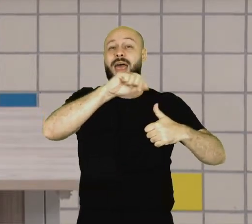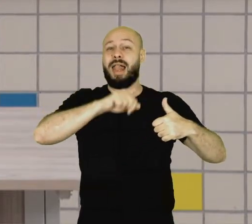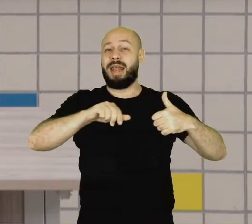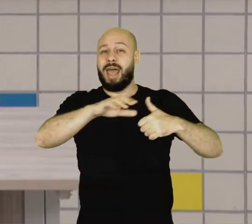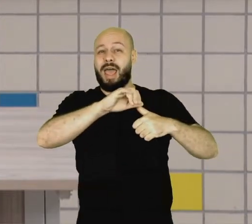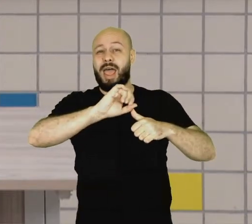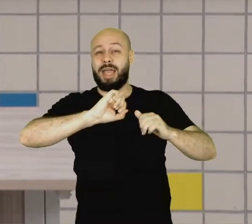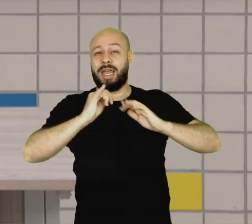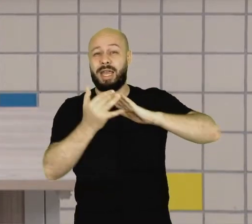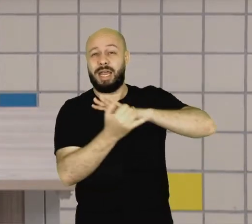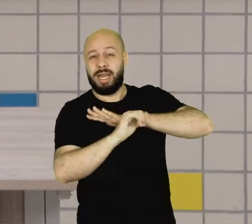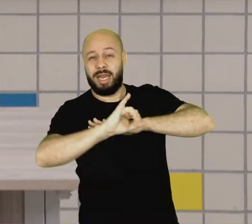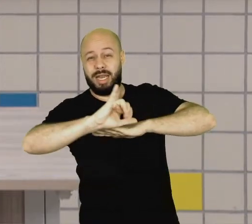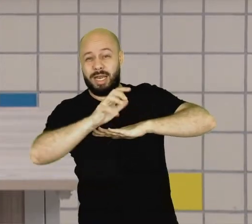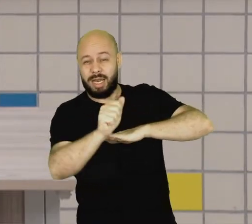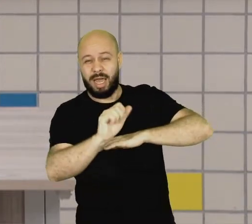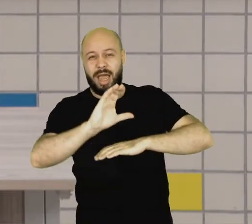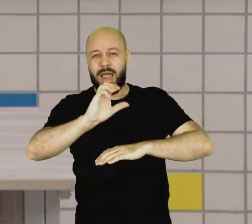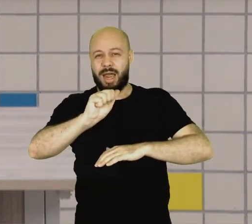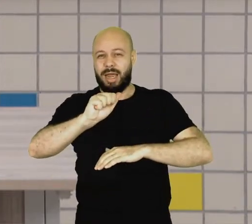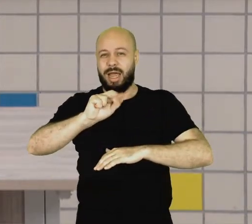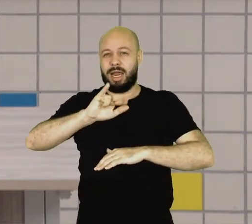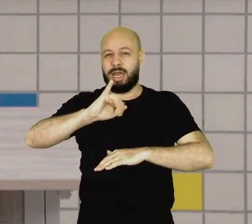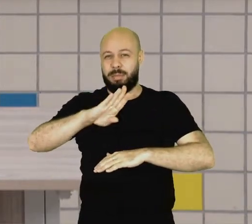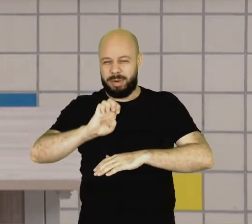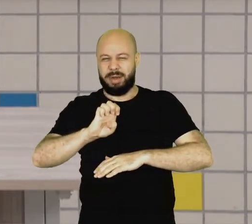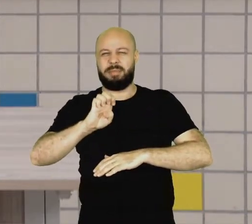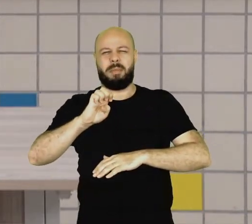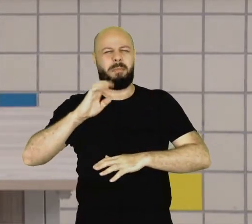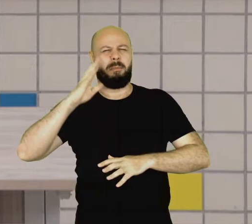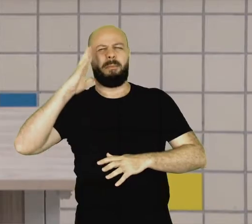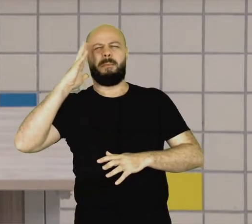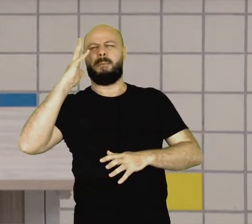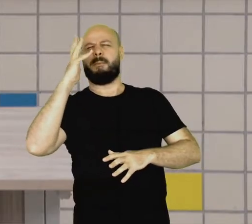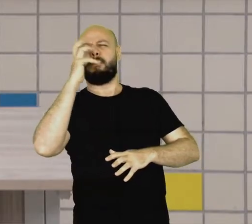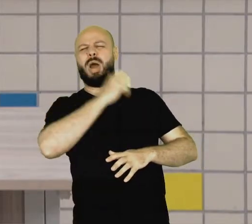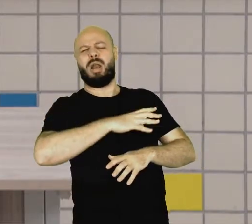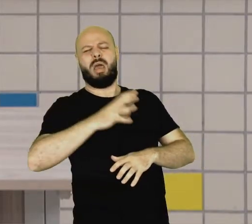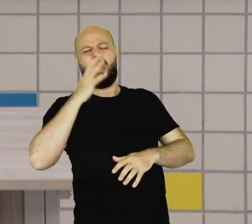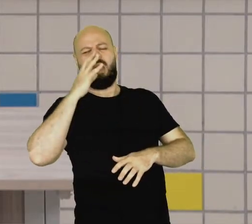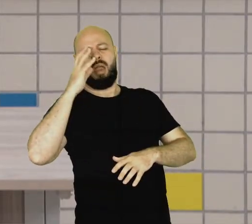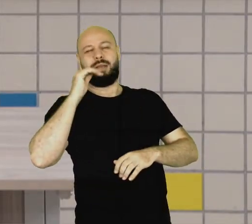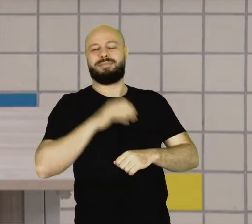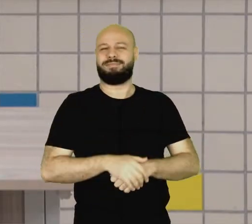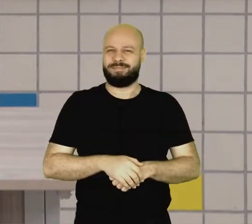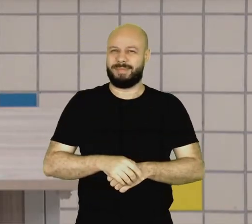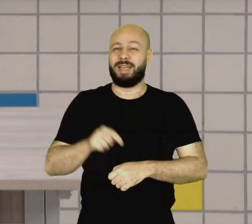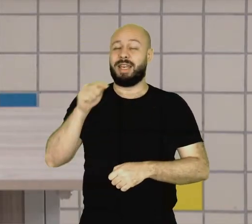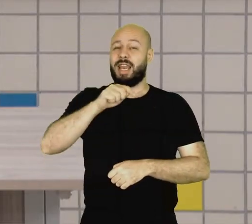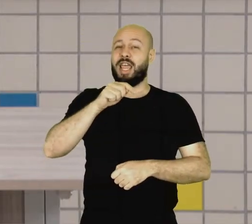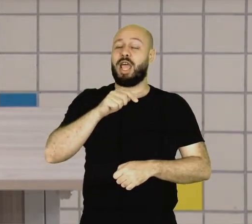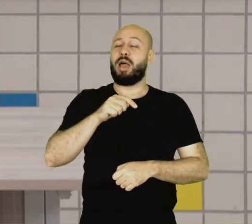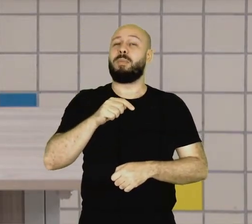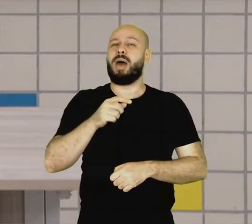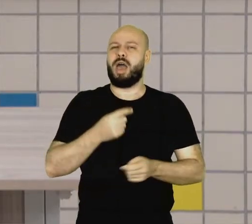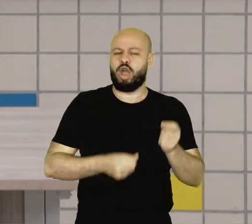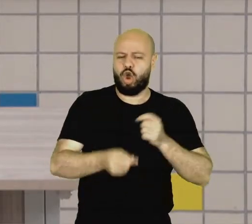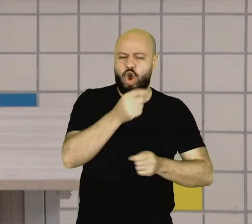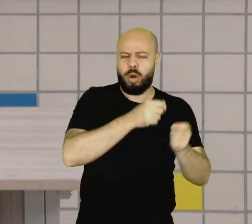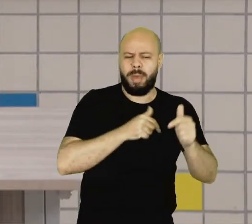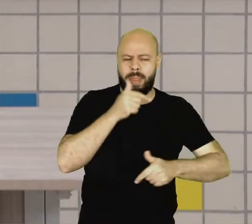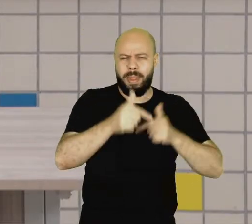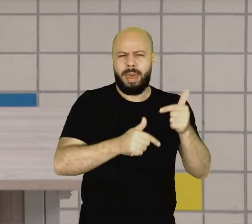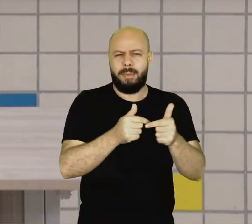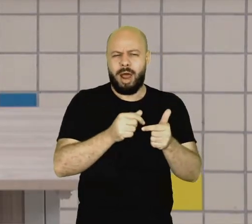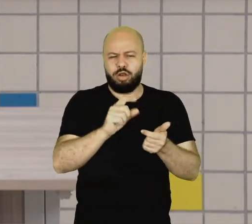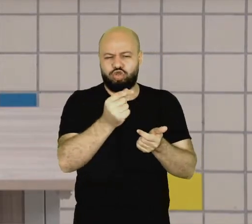são famosíssimas por serem belíssimas. Então, o principal fator econômico da região da América